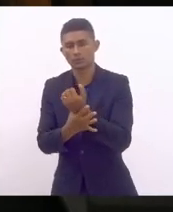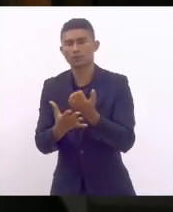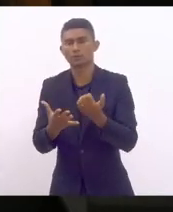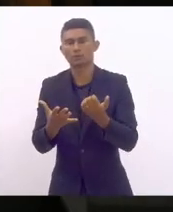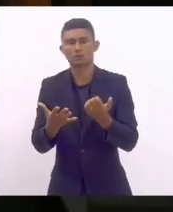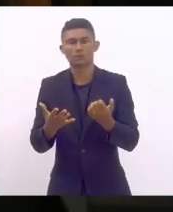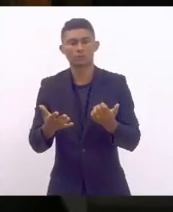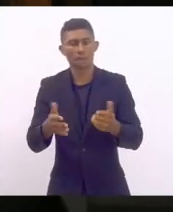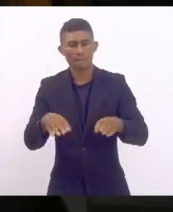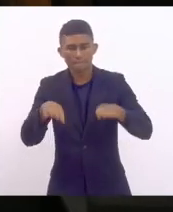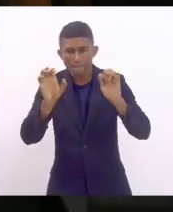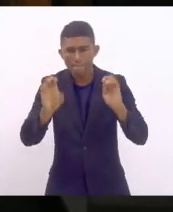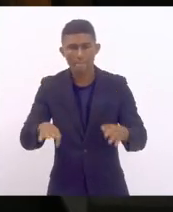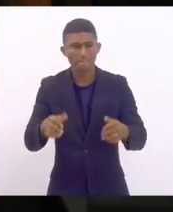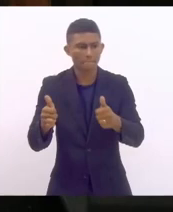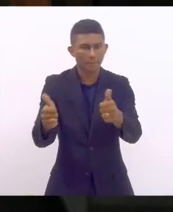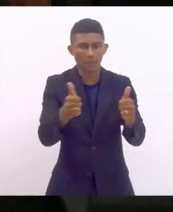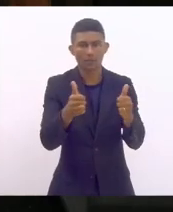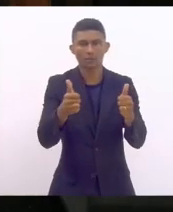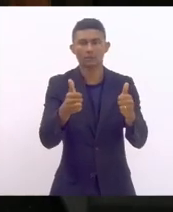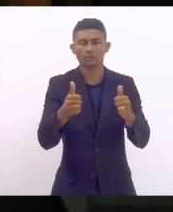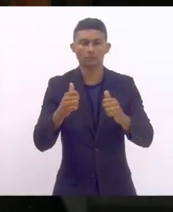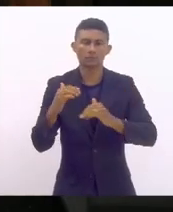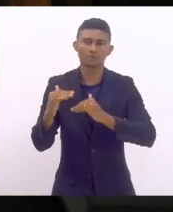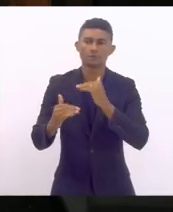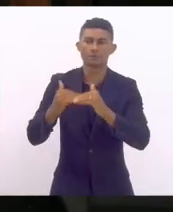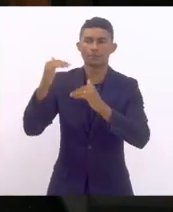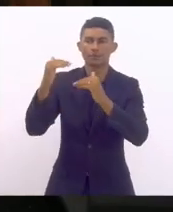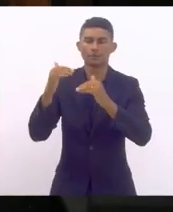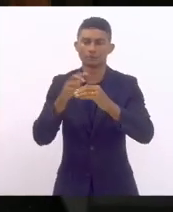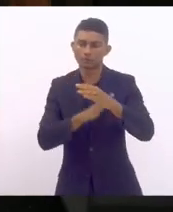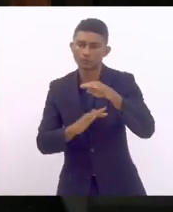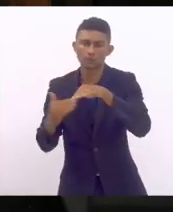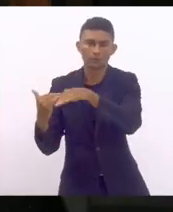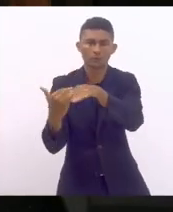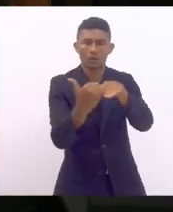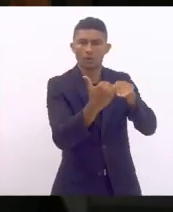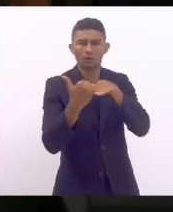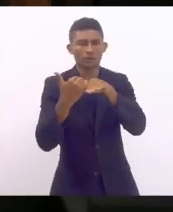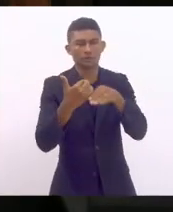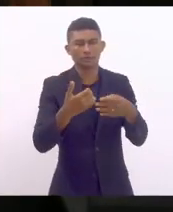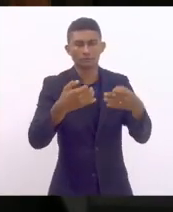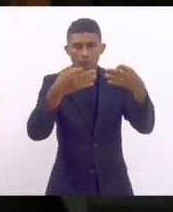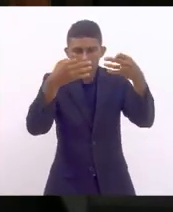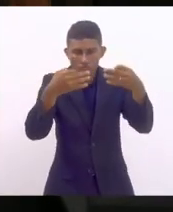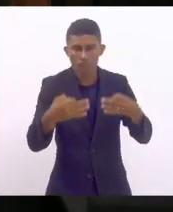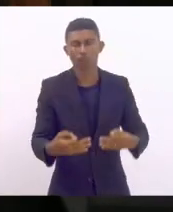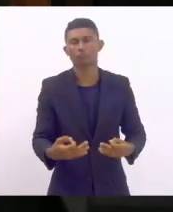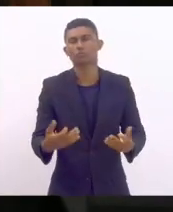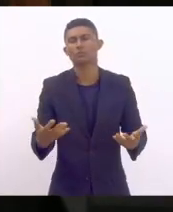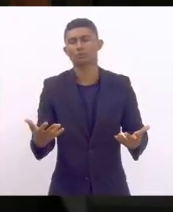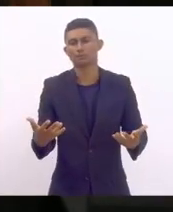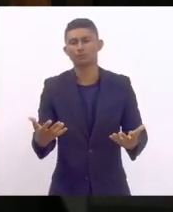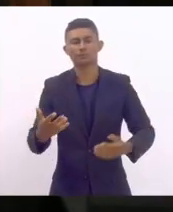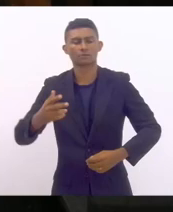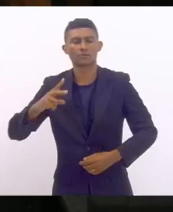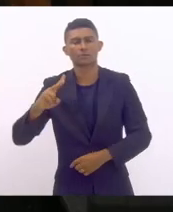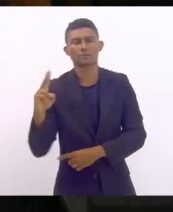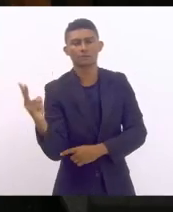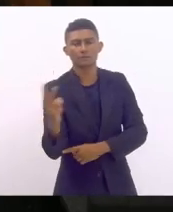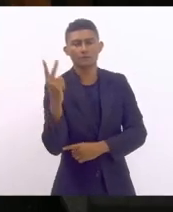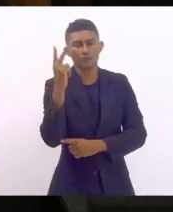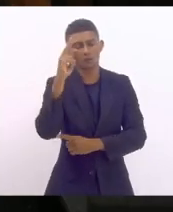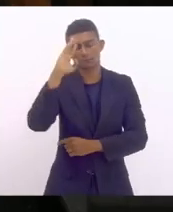bem-estar o desenvolvimento a igualdade EA justiça como valores Supremos